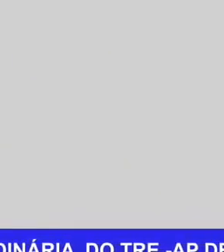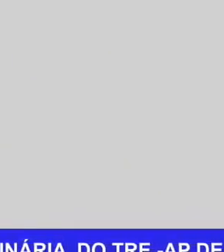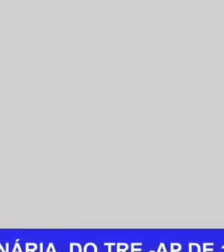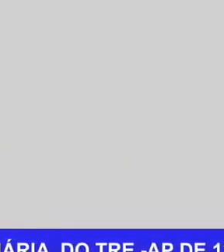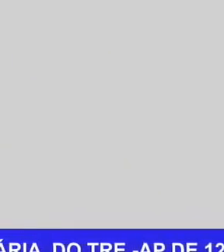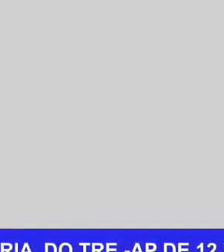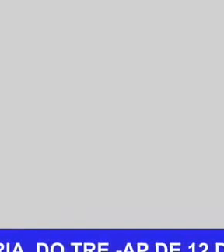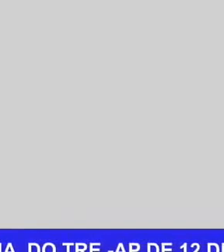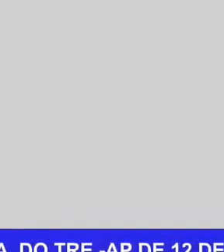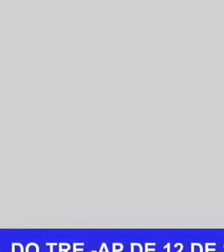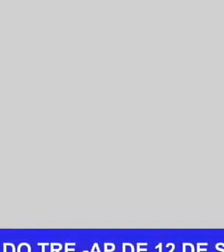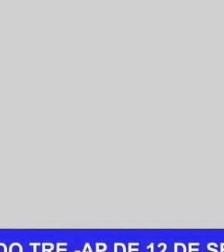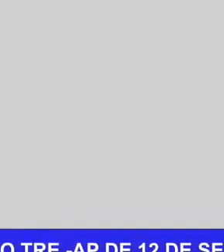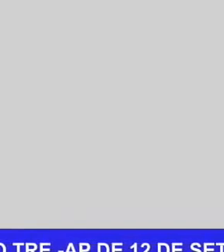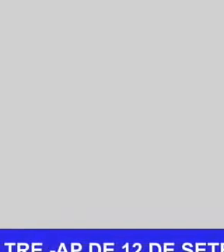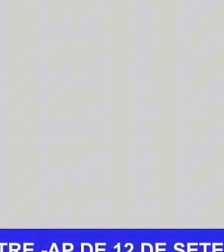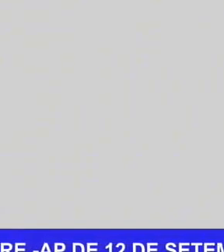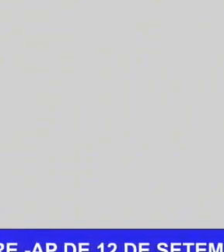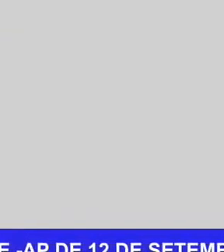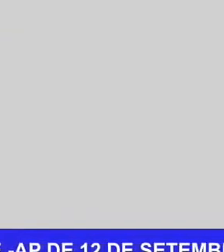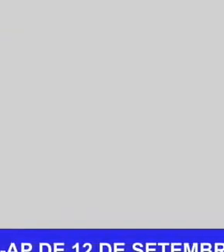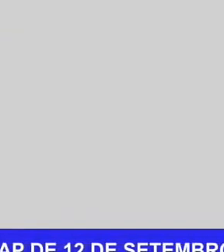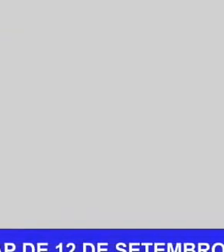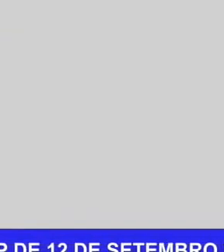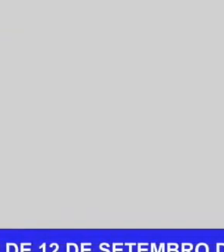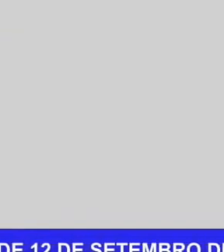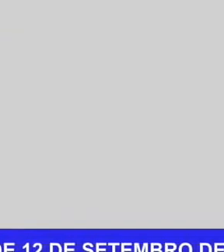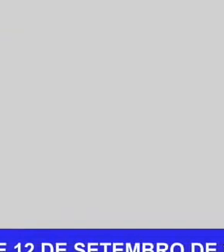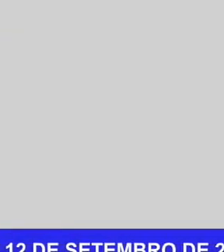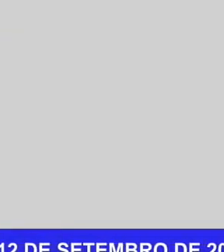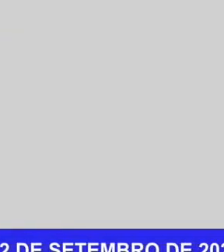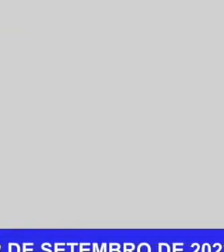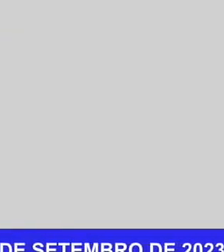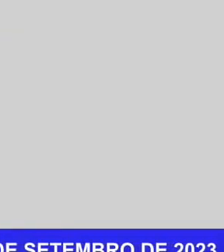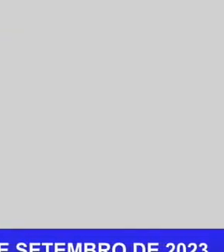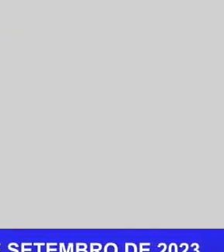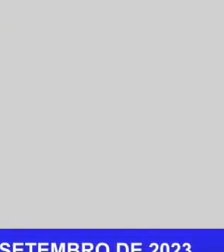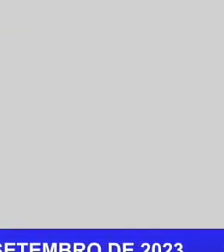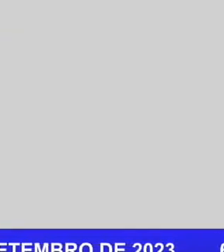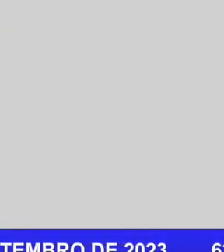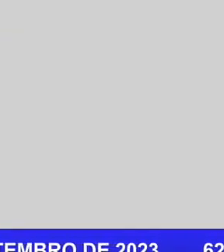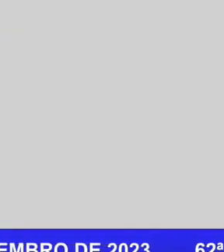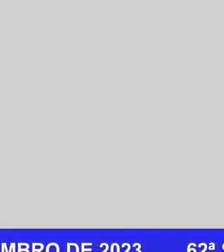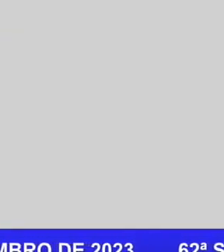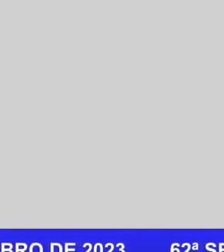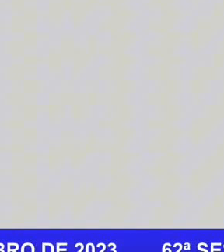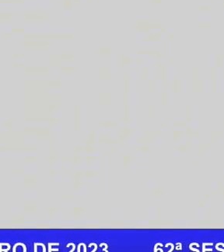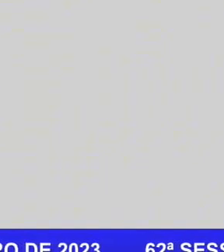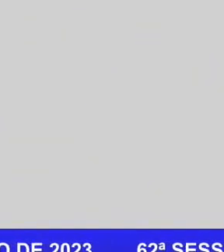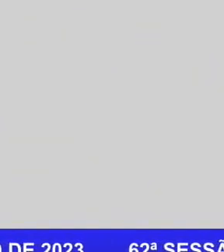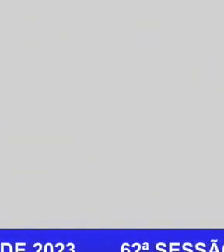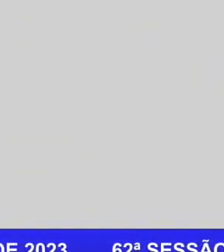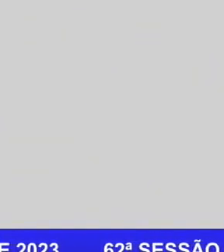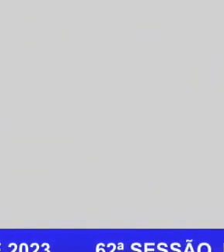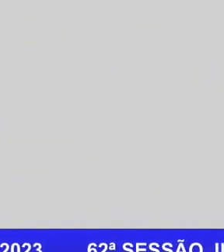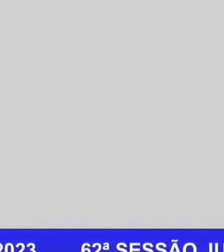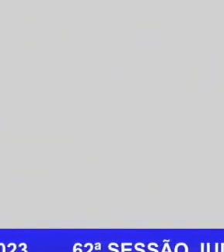62ª Sessão Judiciária Ordinária do TRE do Amapá, de 12 de setembro de 2023.